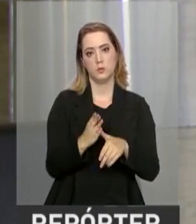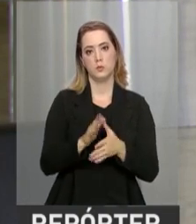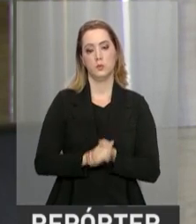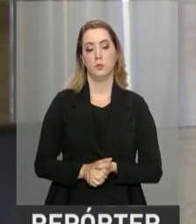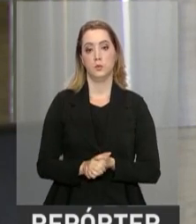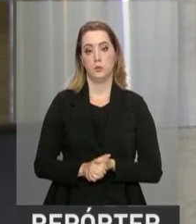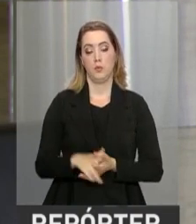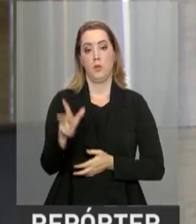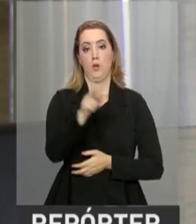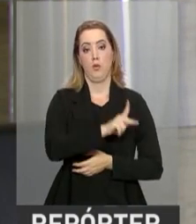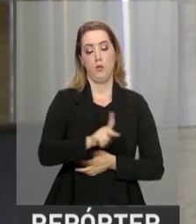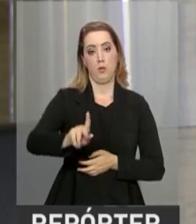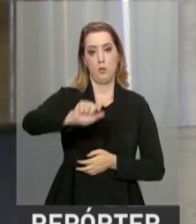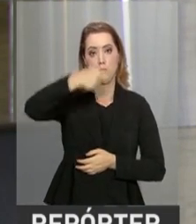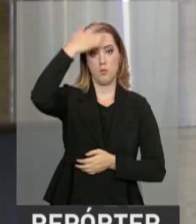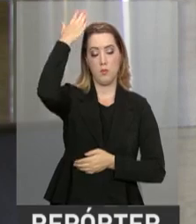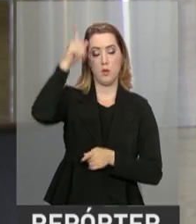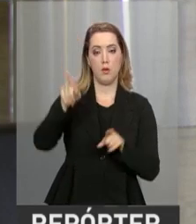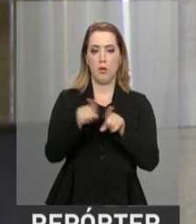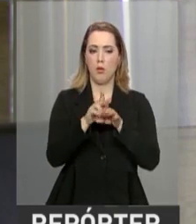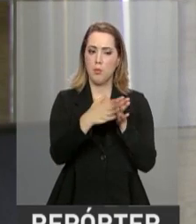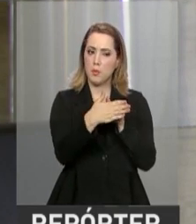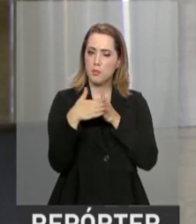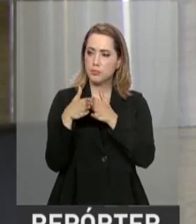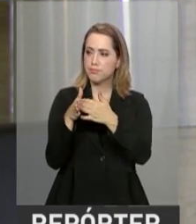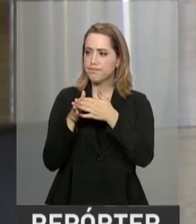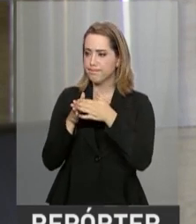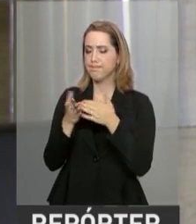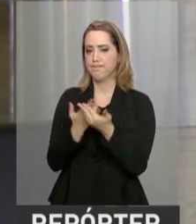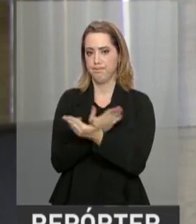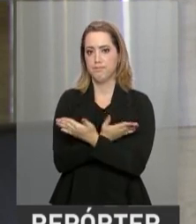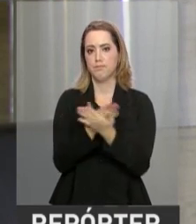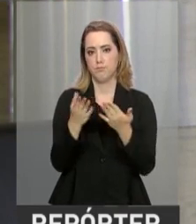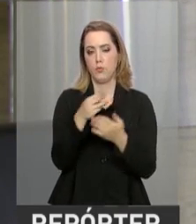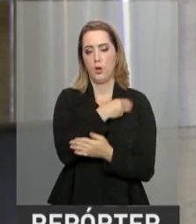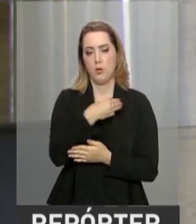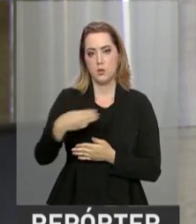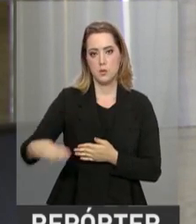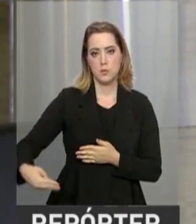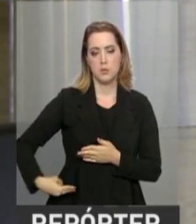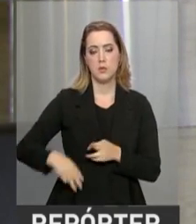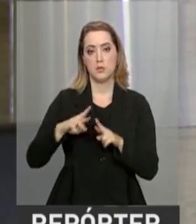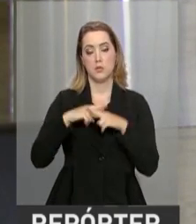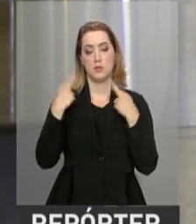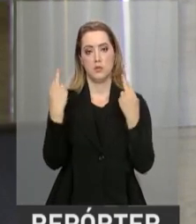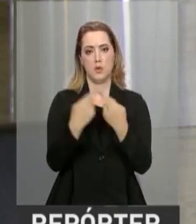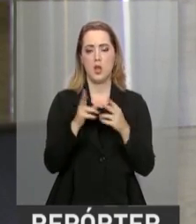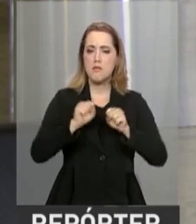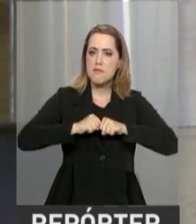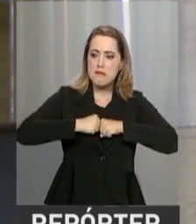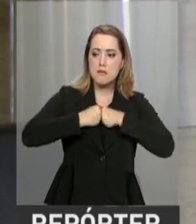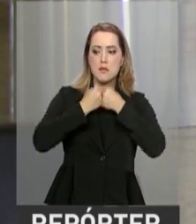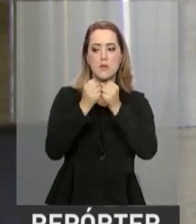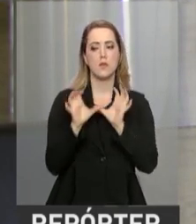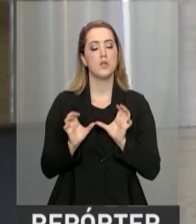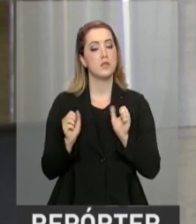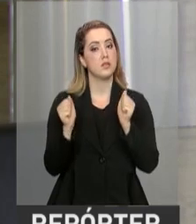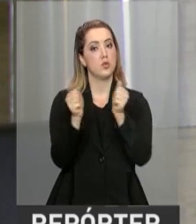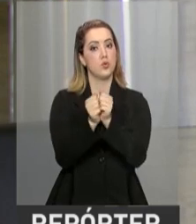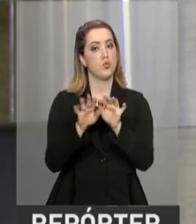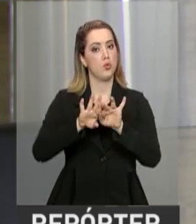presidente Michel Temer também solicitou os ministros que estão presentes nesta reunião da camex que se esforcem para